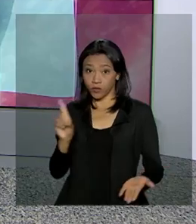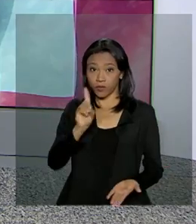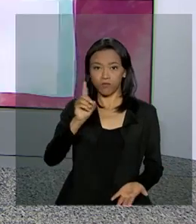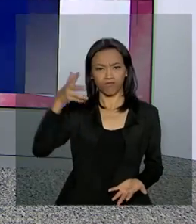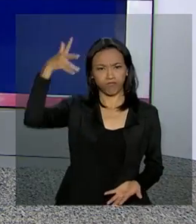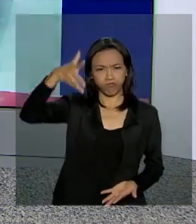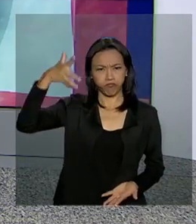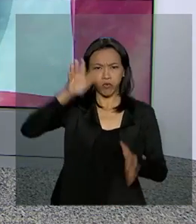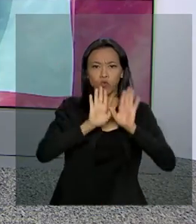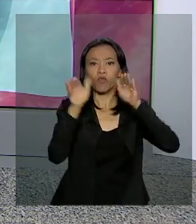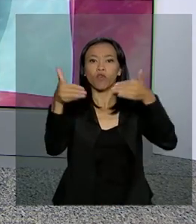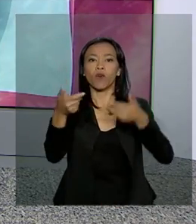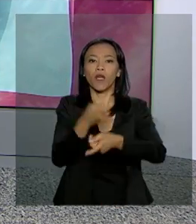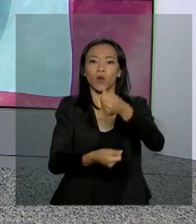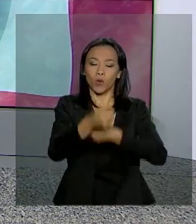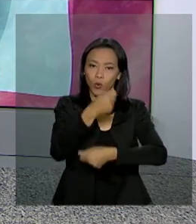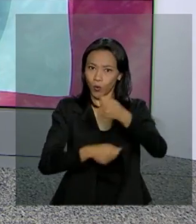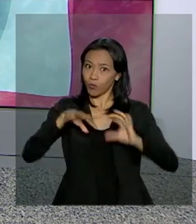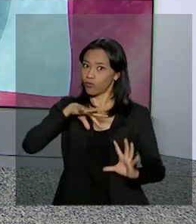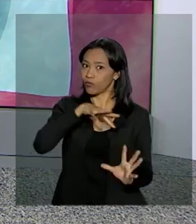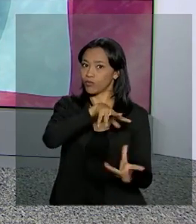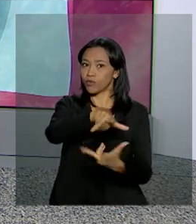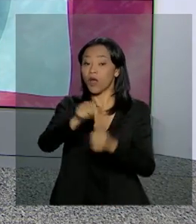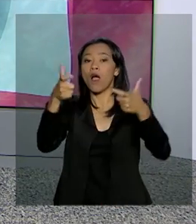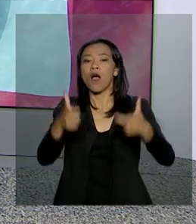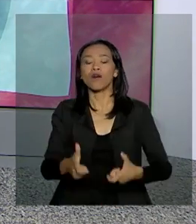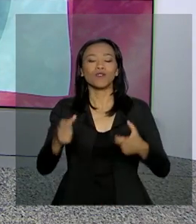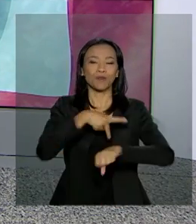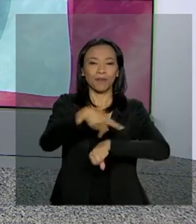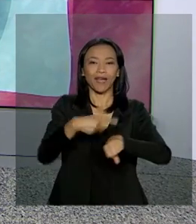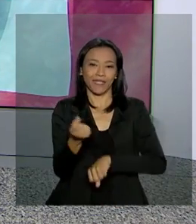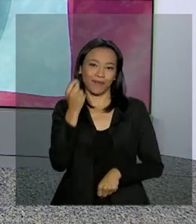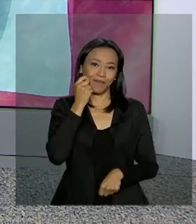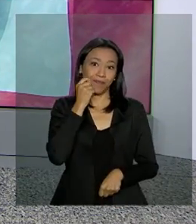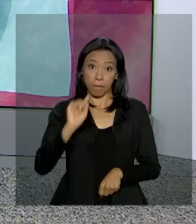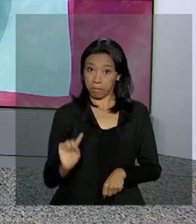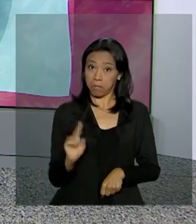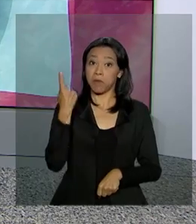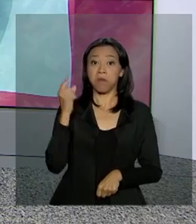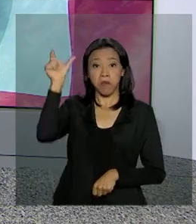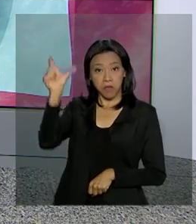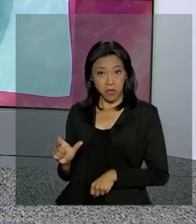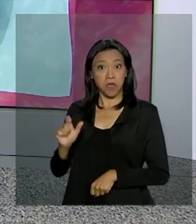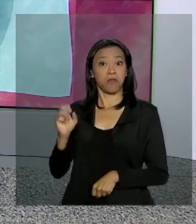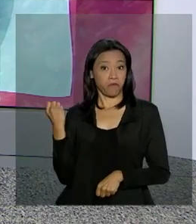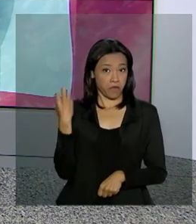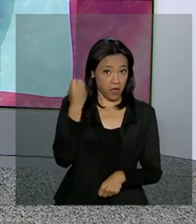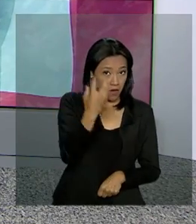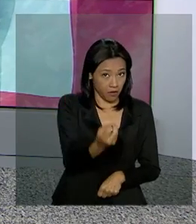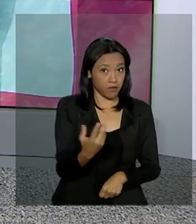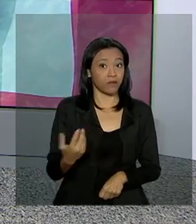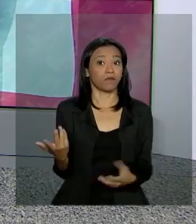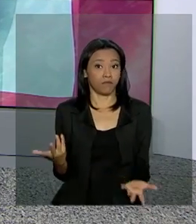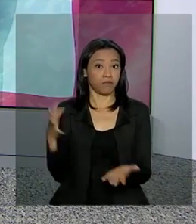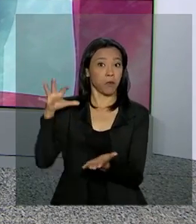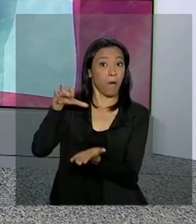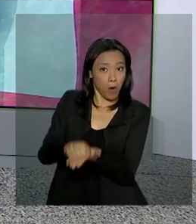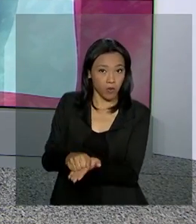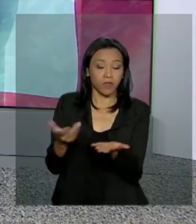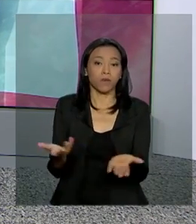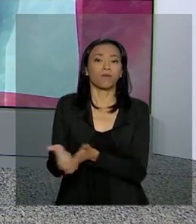Econômico Mundial em Davos, na Suíça. É a primeira viagem internacional do presidente desde a posse. Reforma